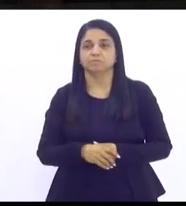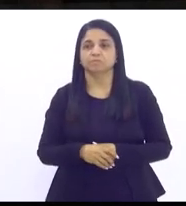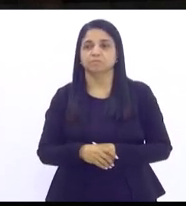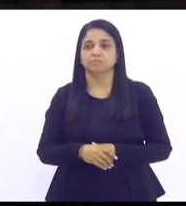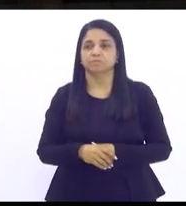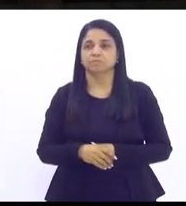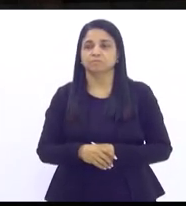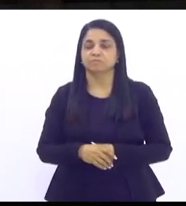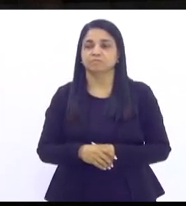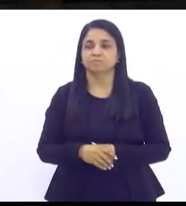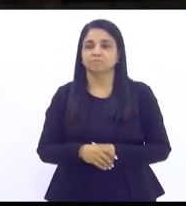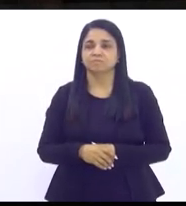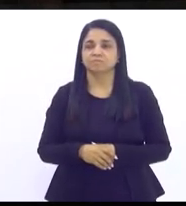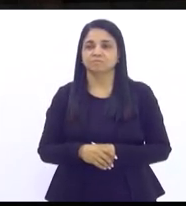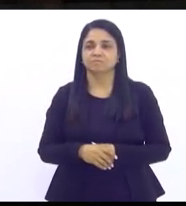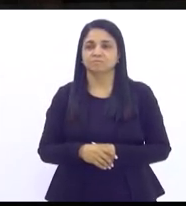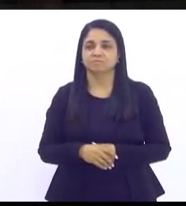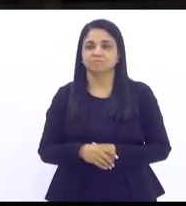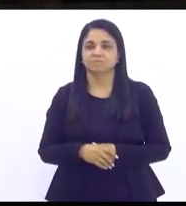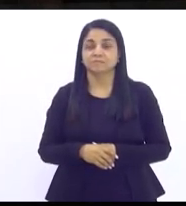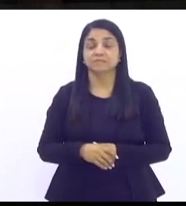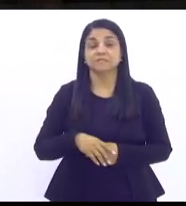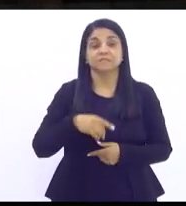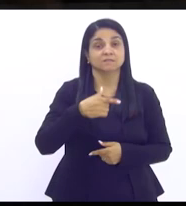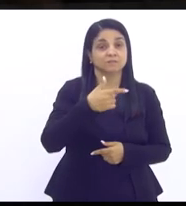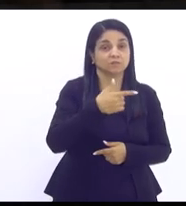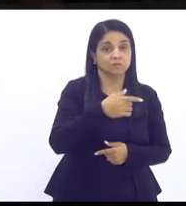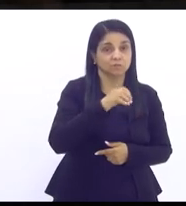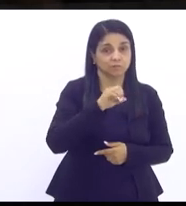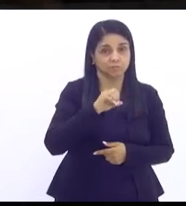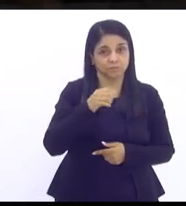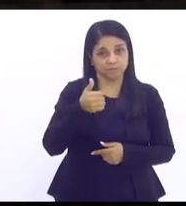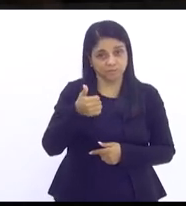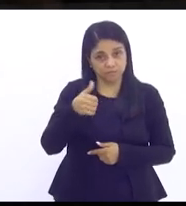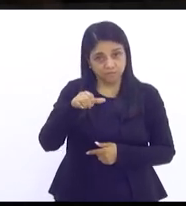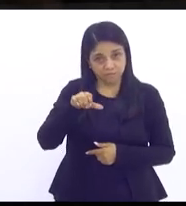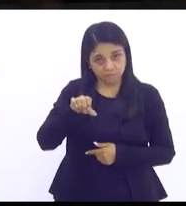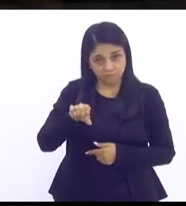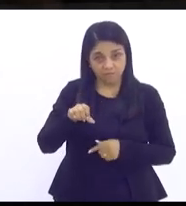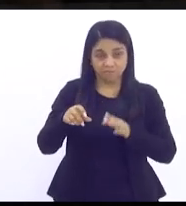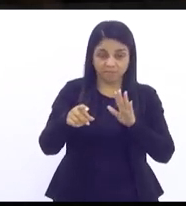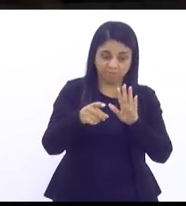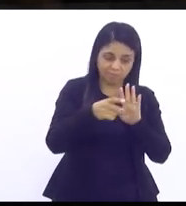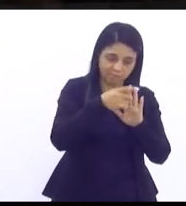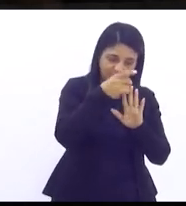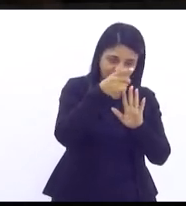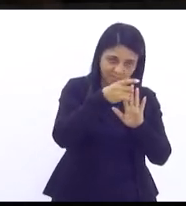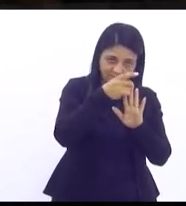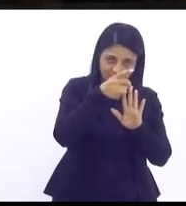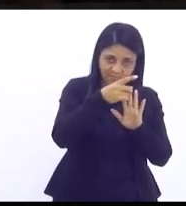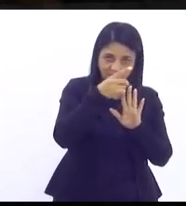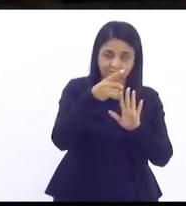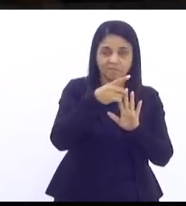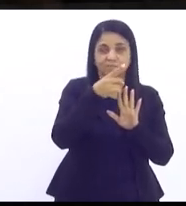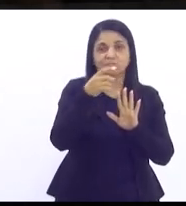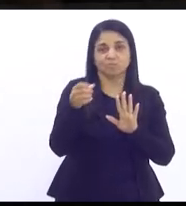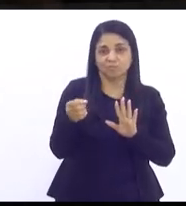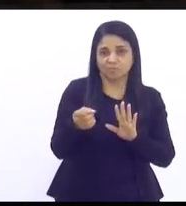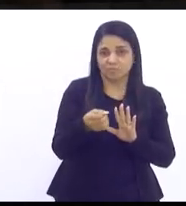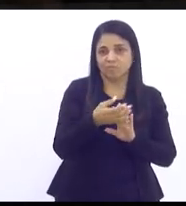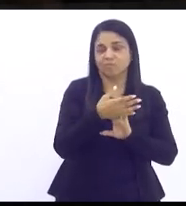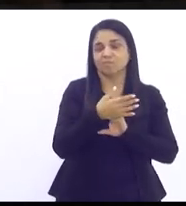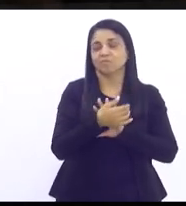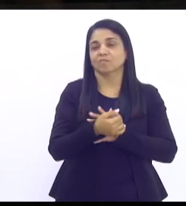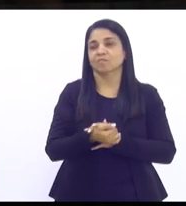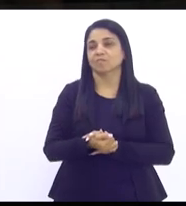eis que em 2019, por decreto, o